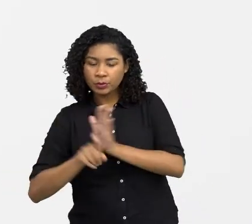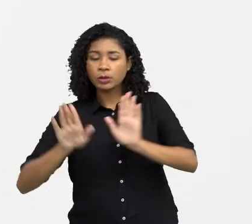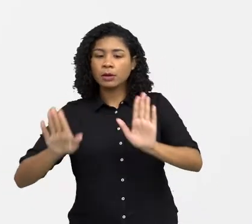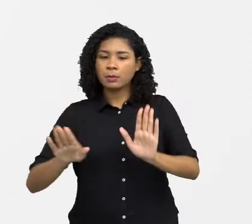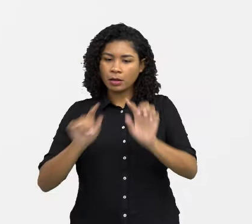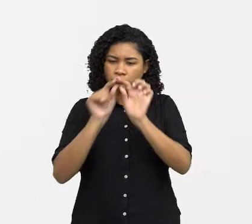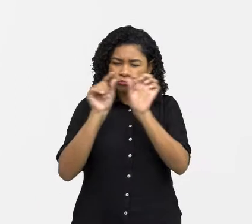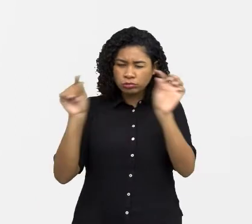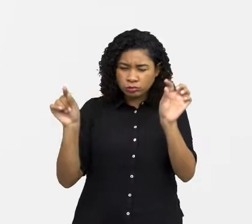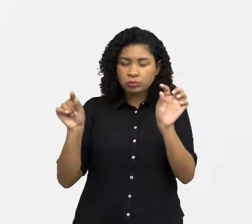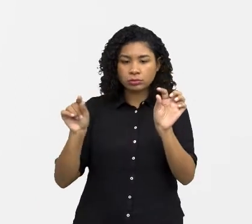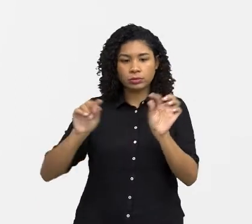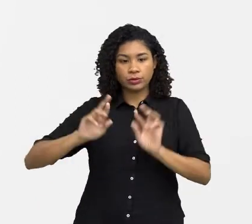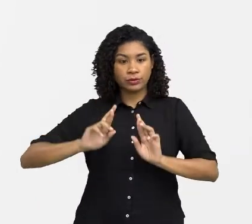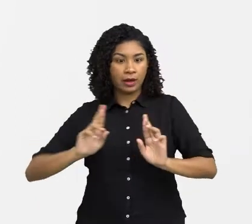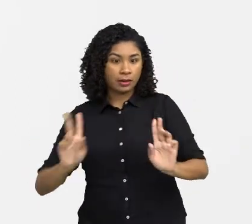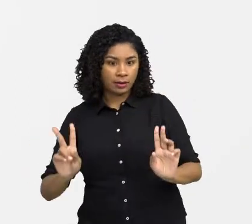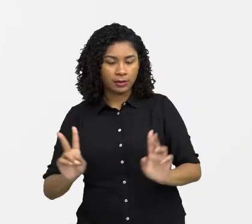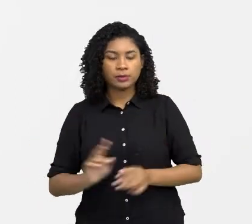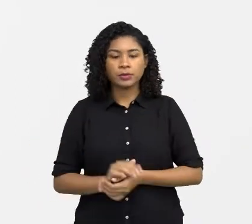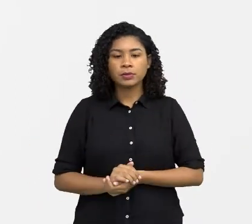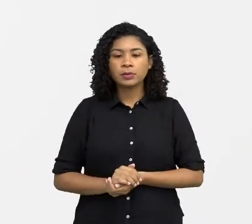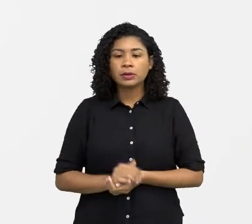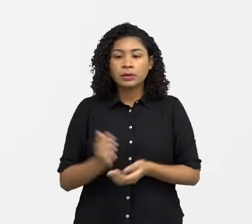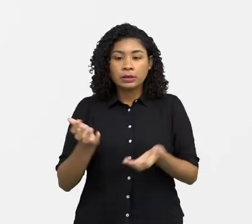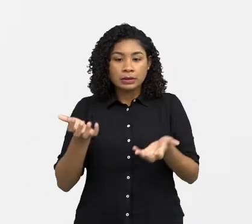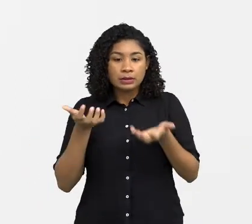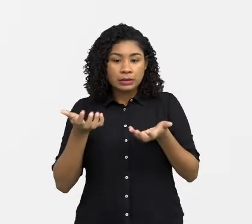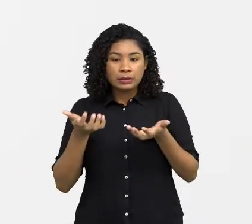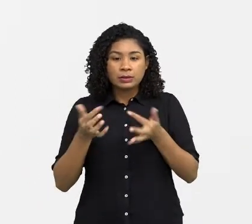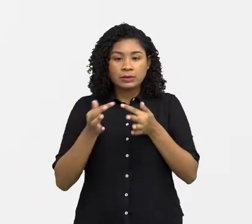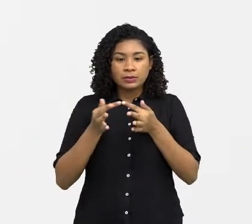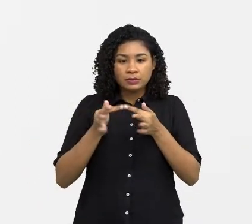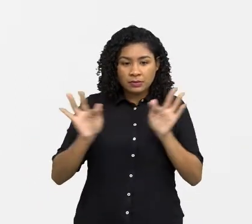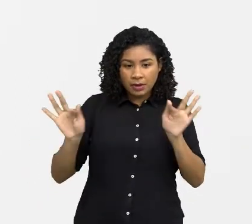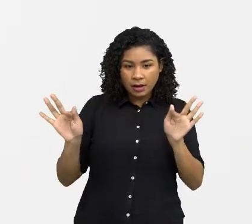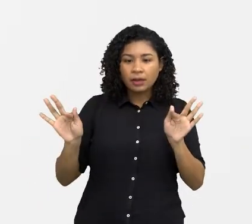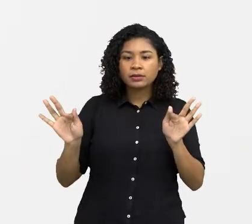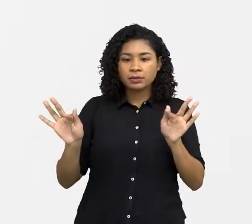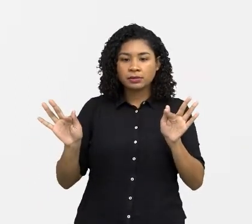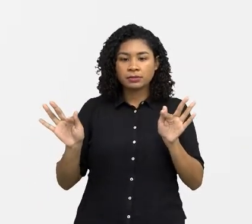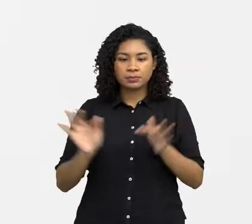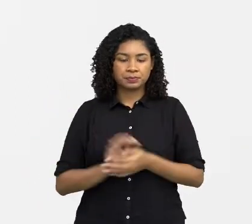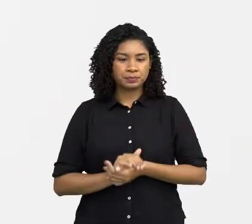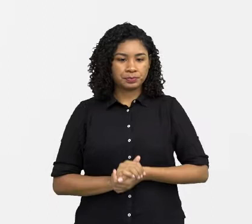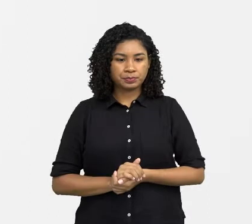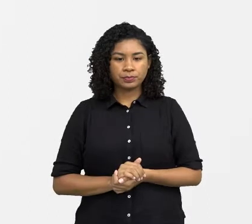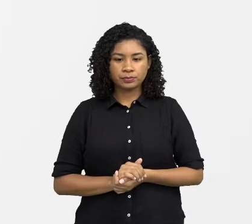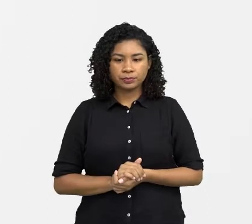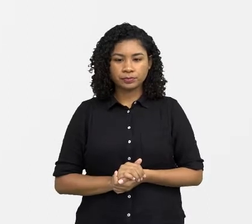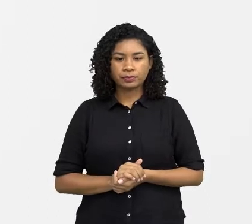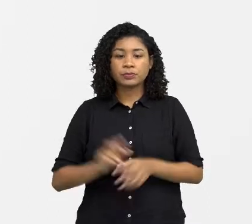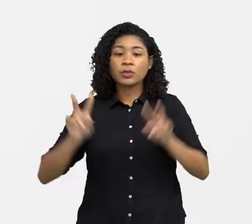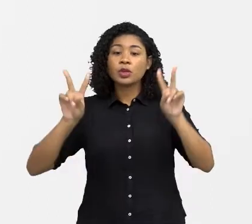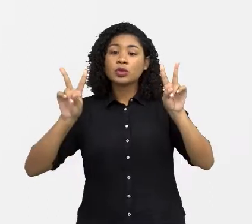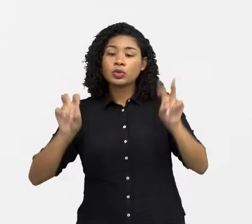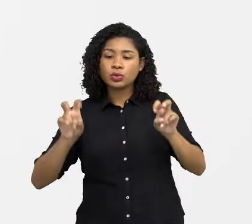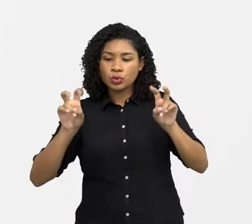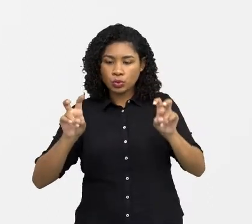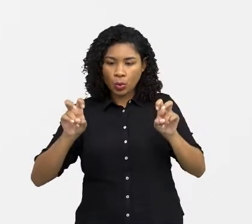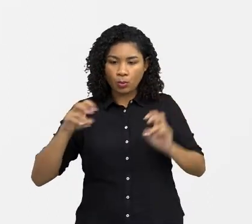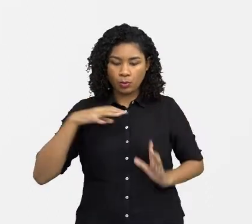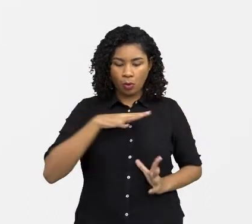diferente, ó. Eu já quero que você complete a frase, a mesma questão, só que reescrita para vocês, né? Sobre a